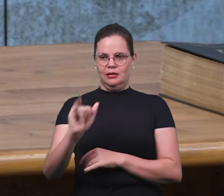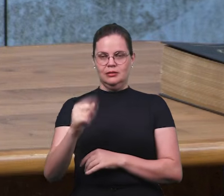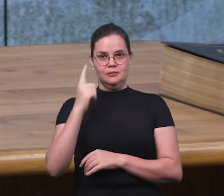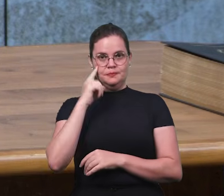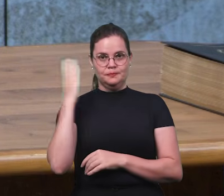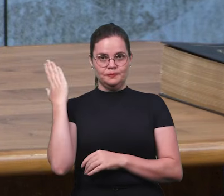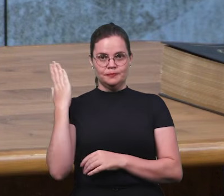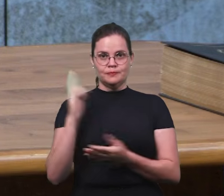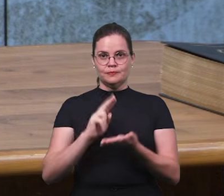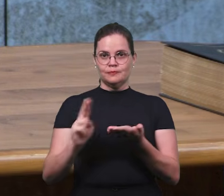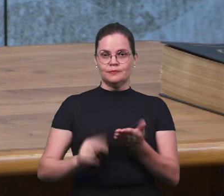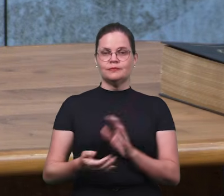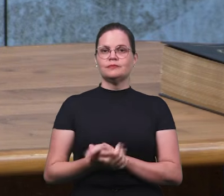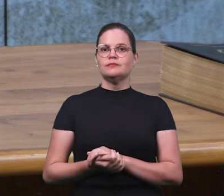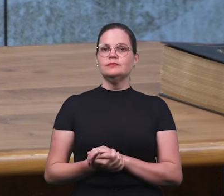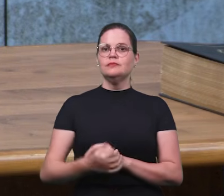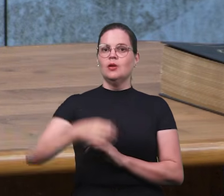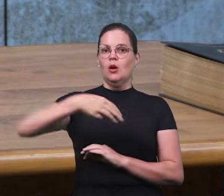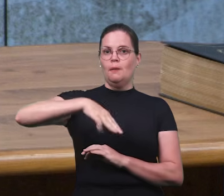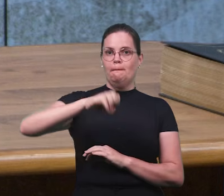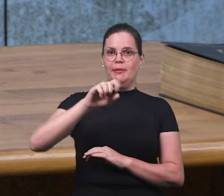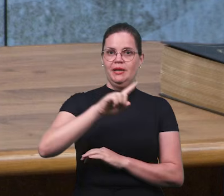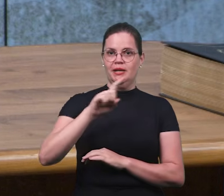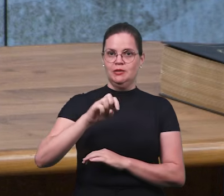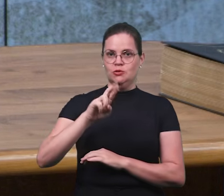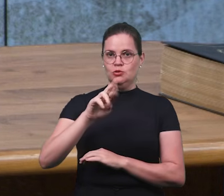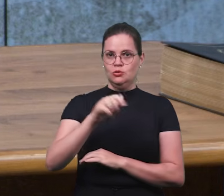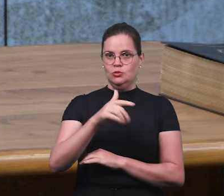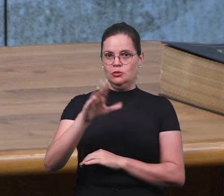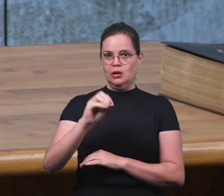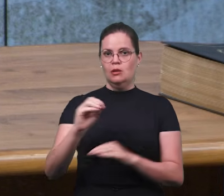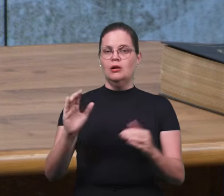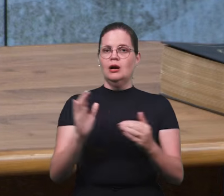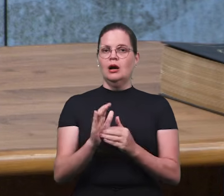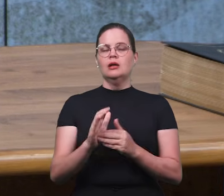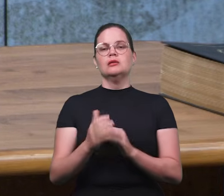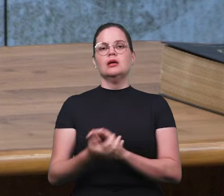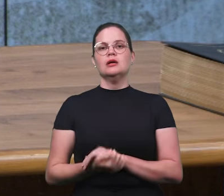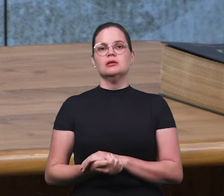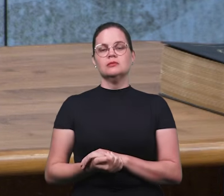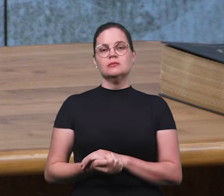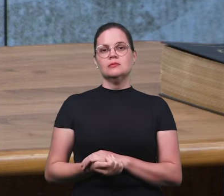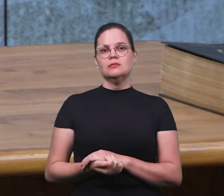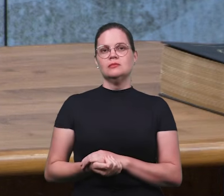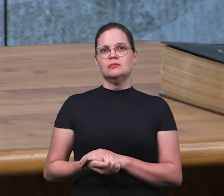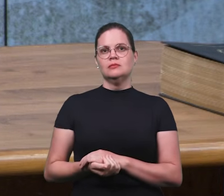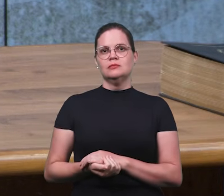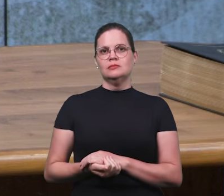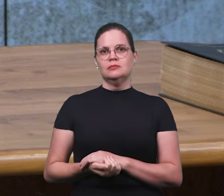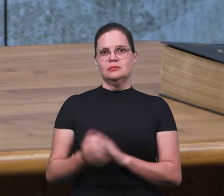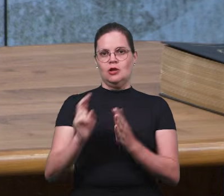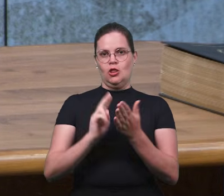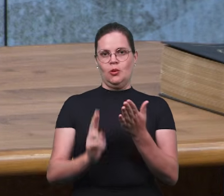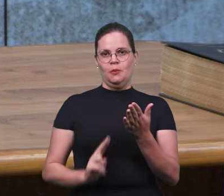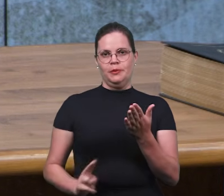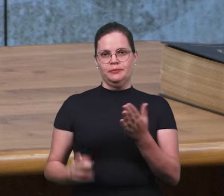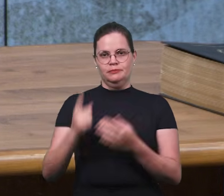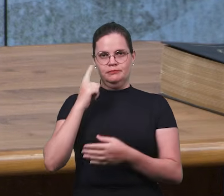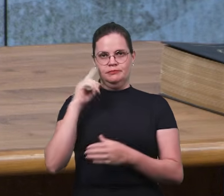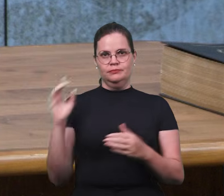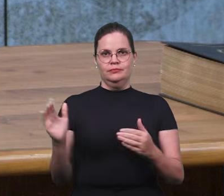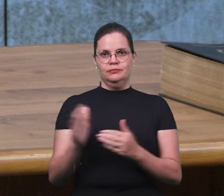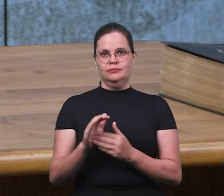Bani, Mesulão, Maluque, Adaías, Jazube e Seal